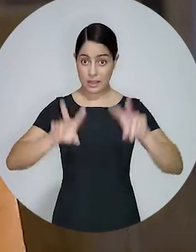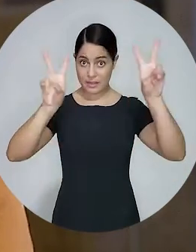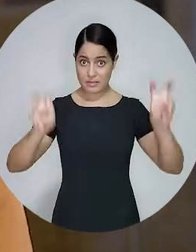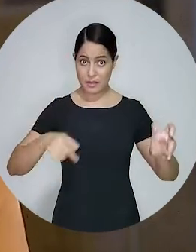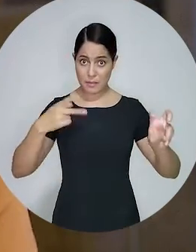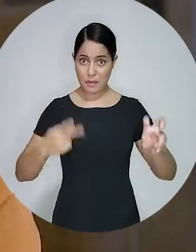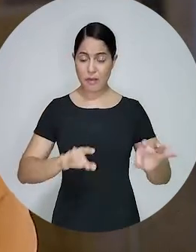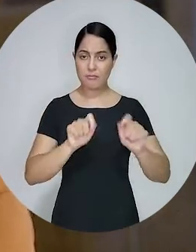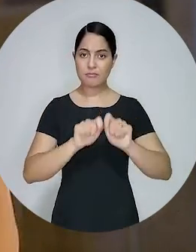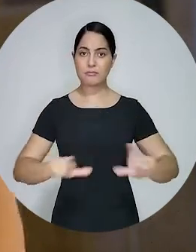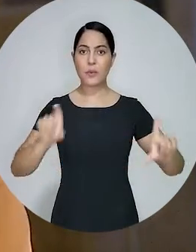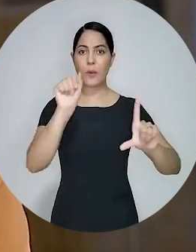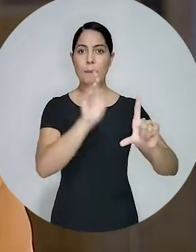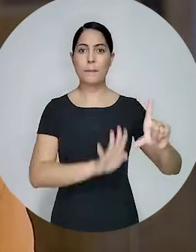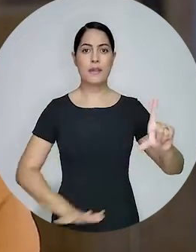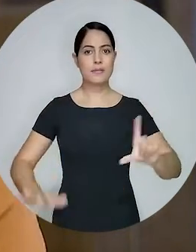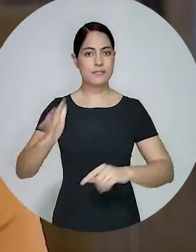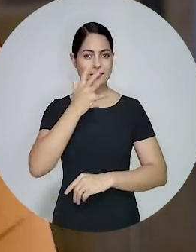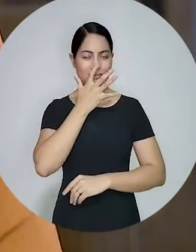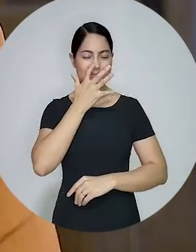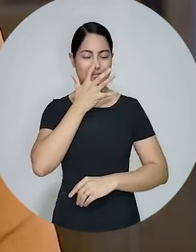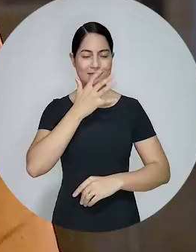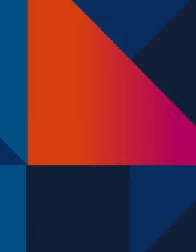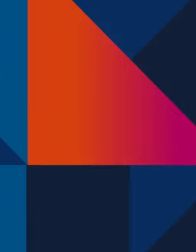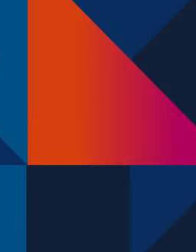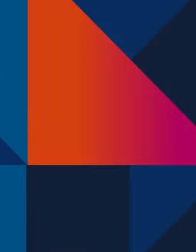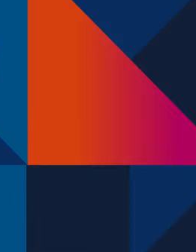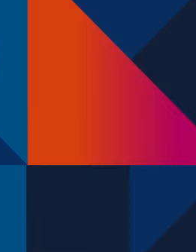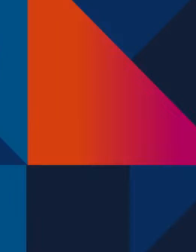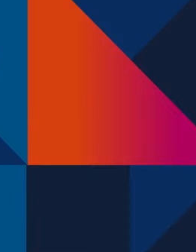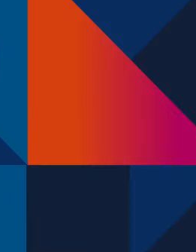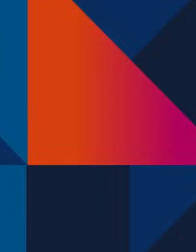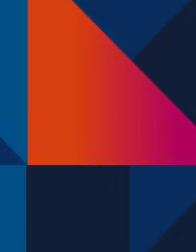agora esses e outros assuntos no OAB Nacional.